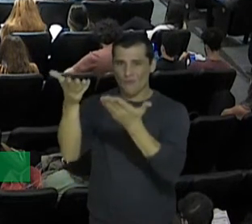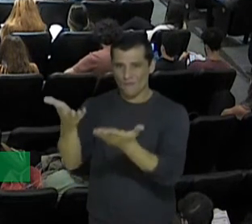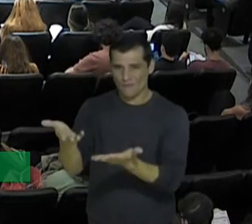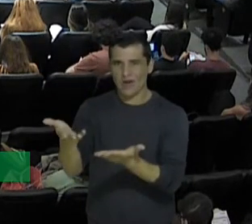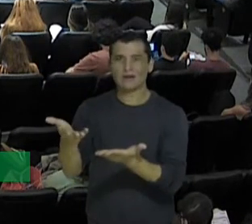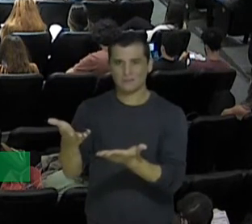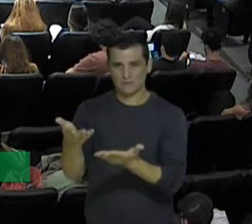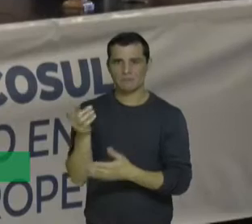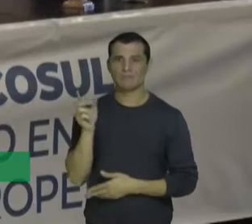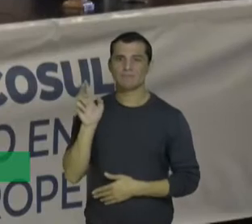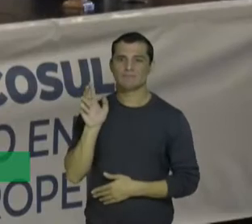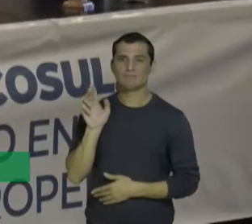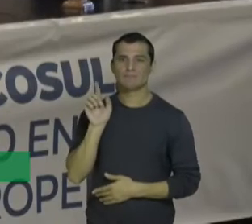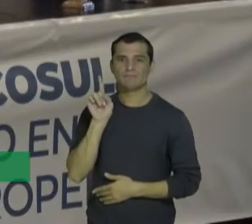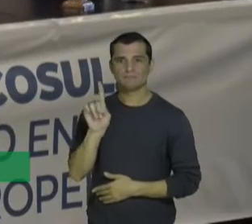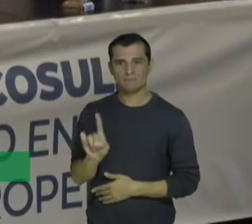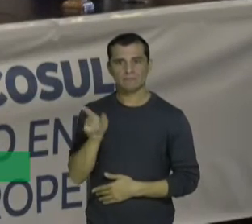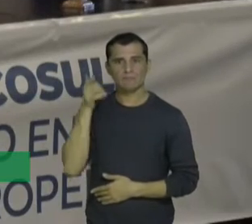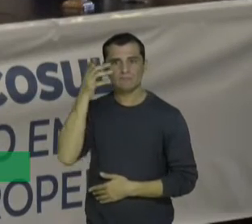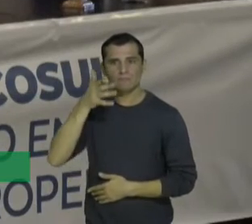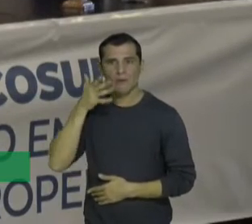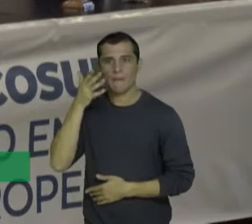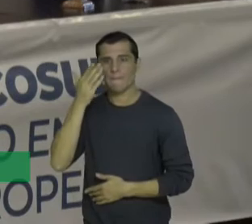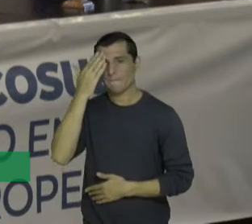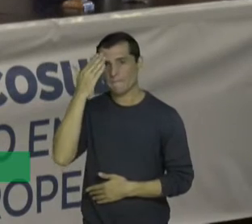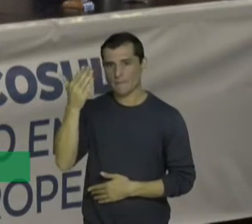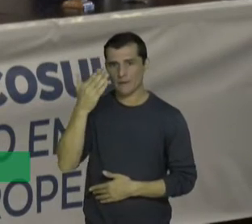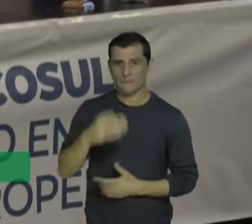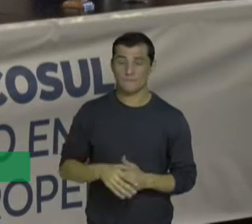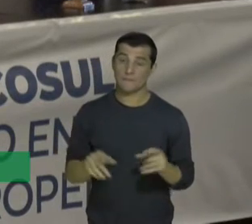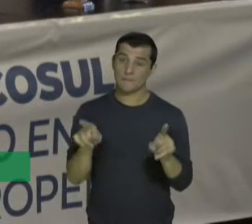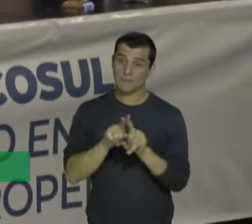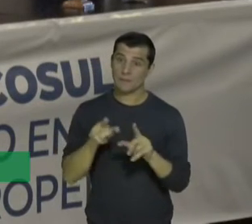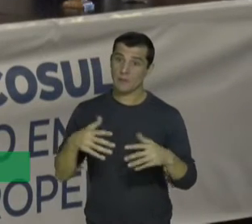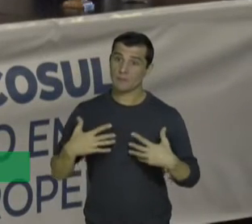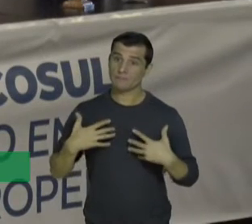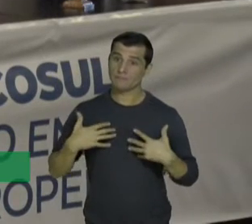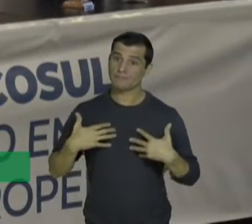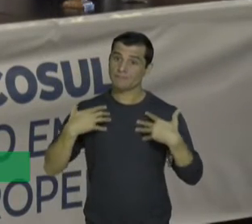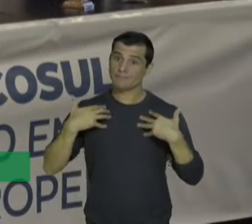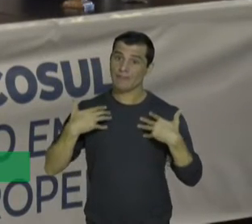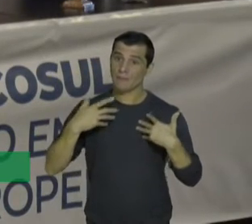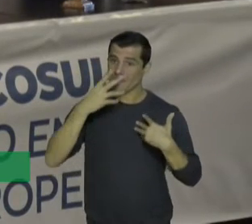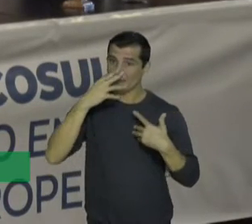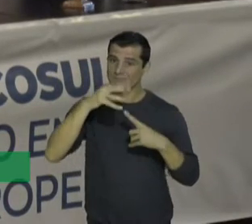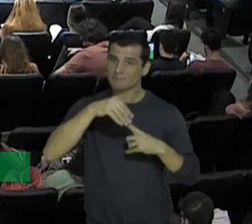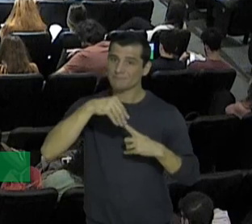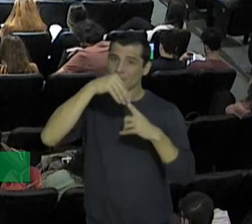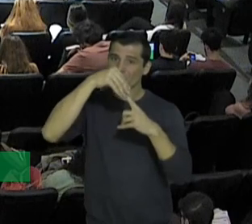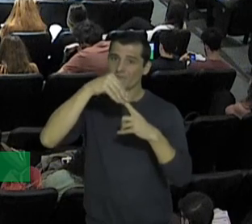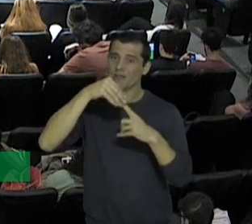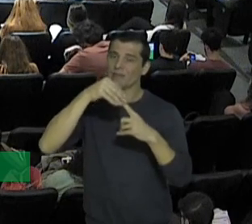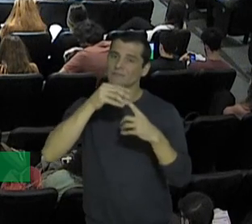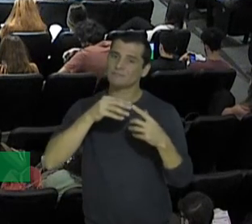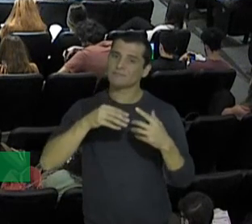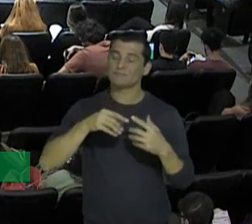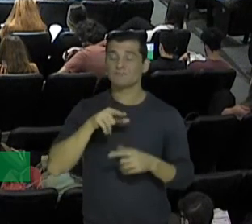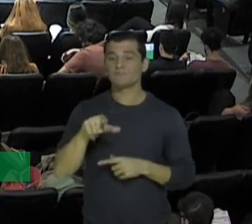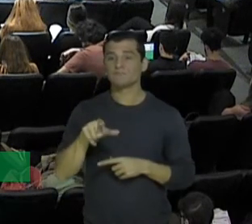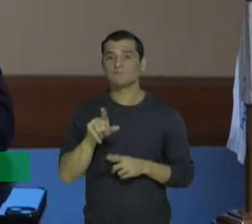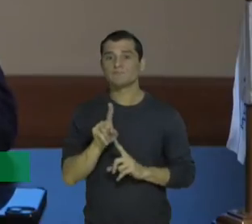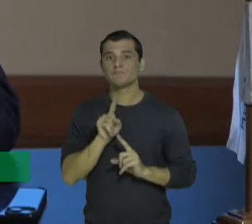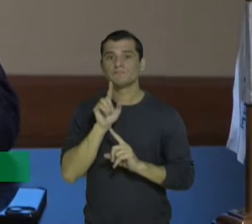nates pela gentileza do convite queria dizer que é um privilégio estar aqui né eu não tive a sorte de